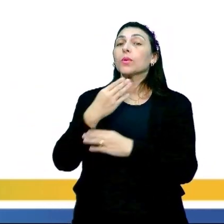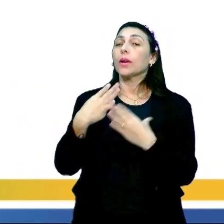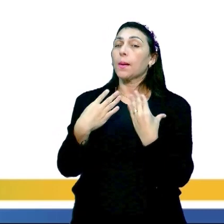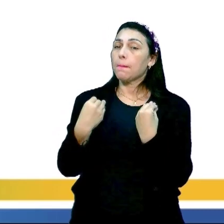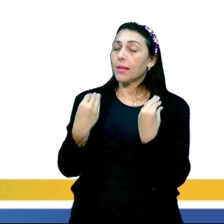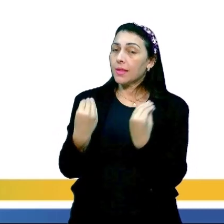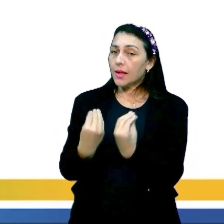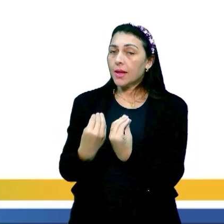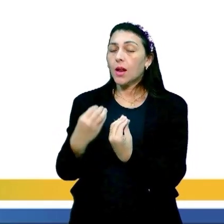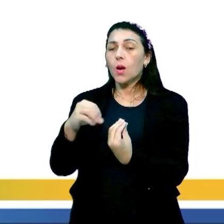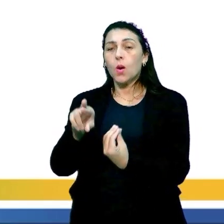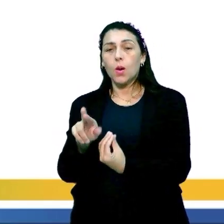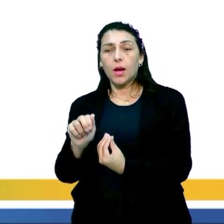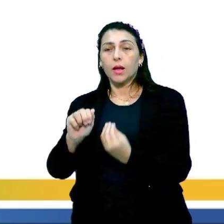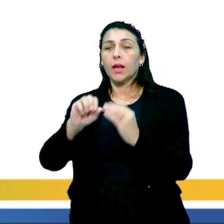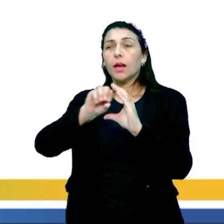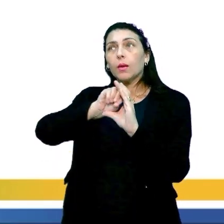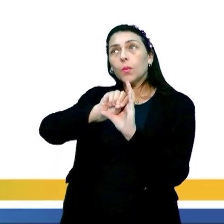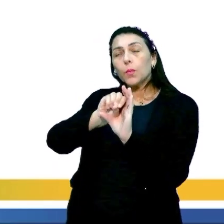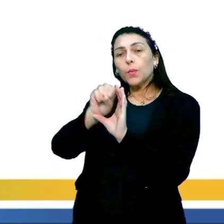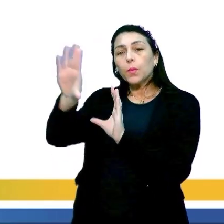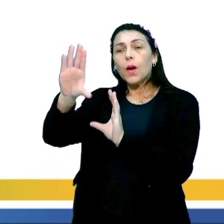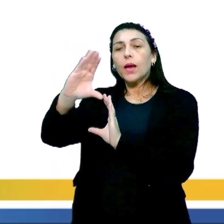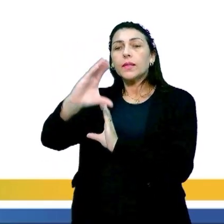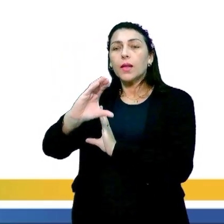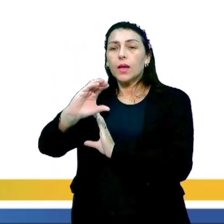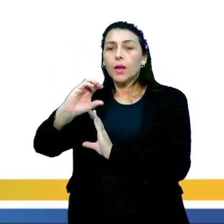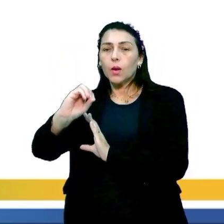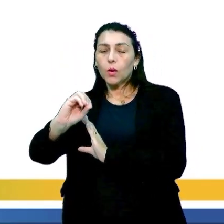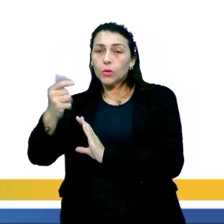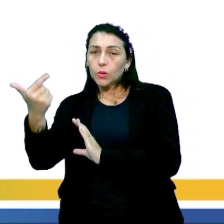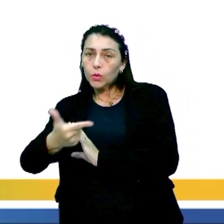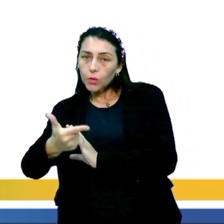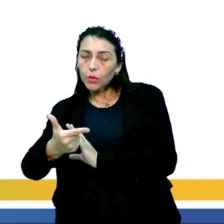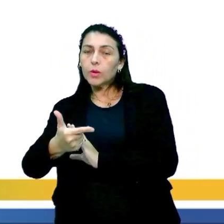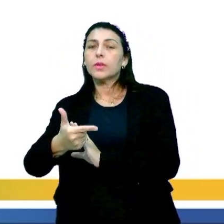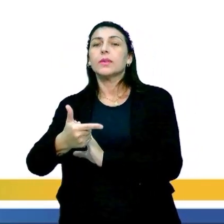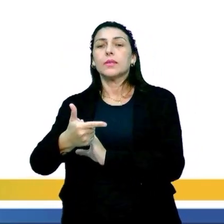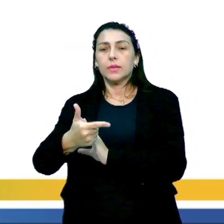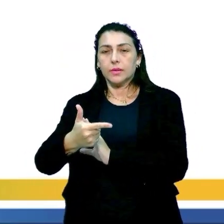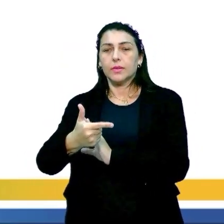orgânica, e vai liberar oxigênio para a atmosfera. Bom, pessoal,